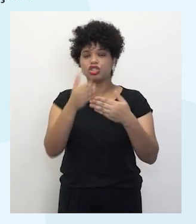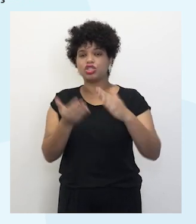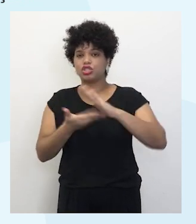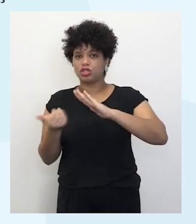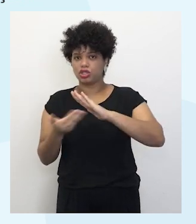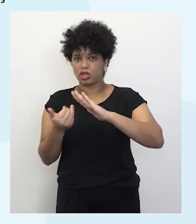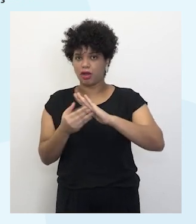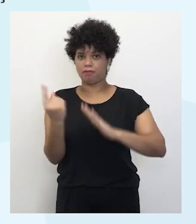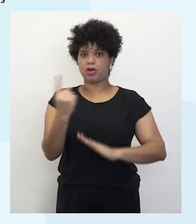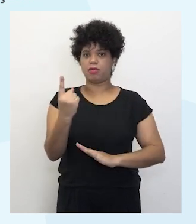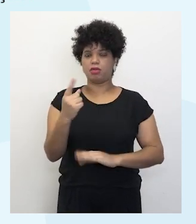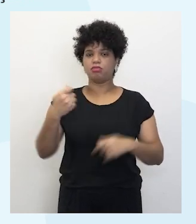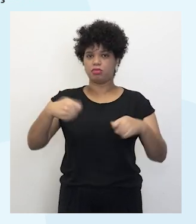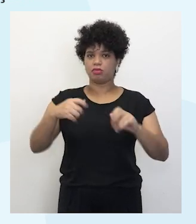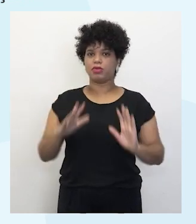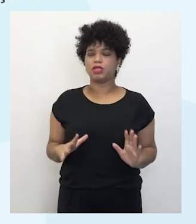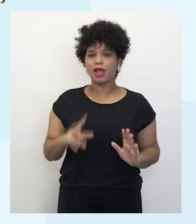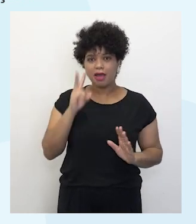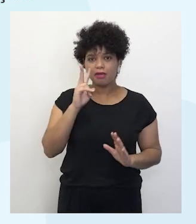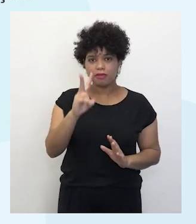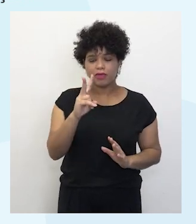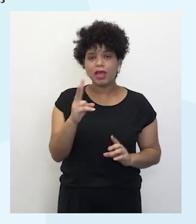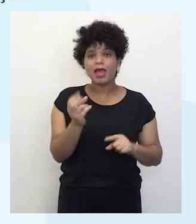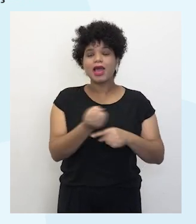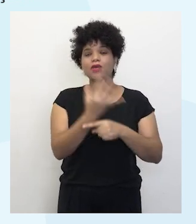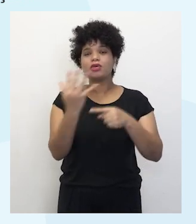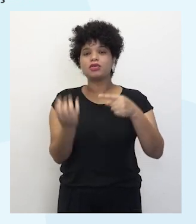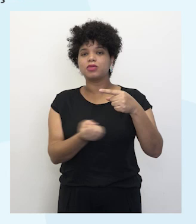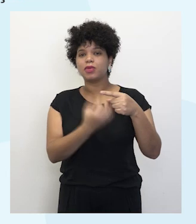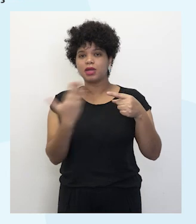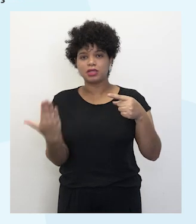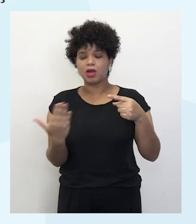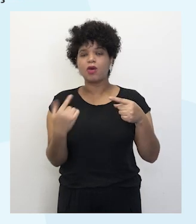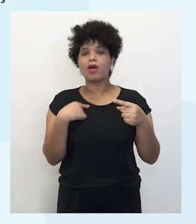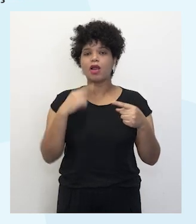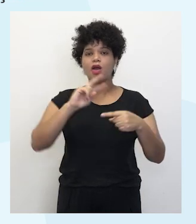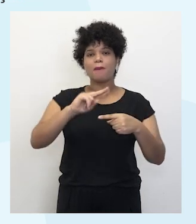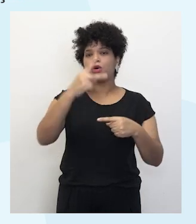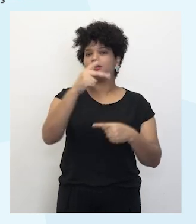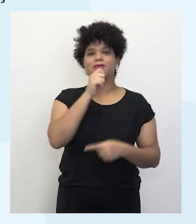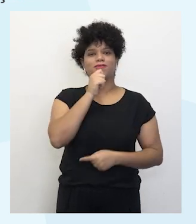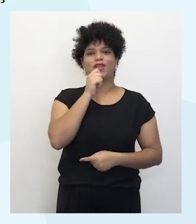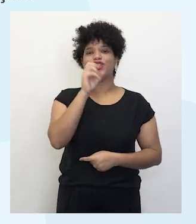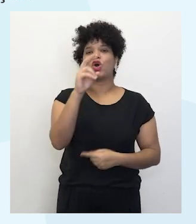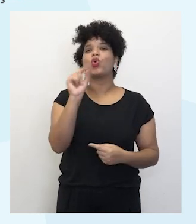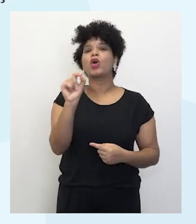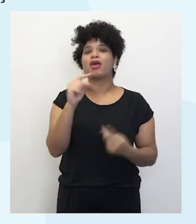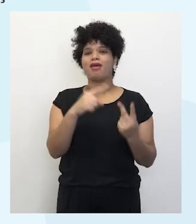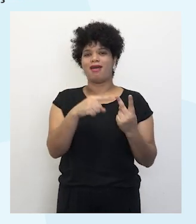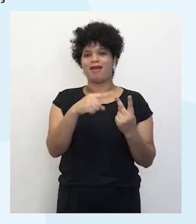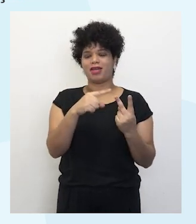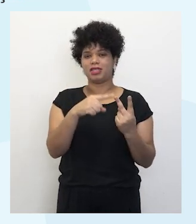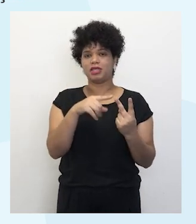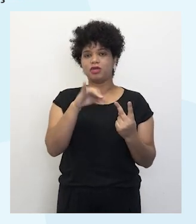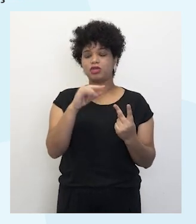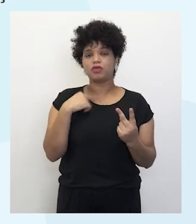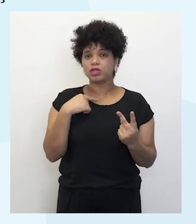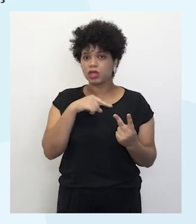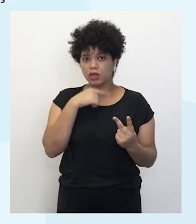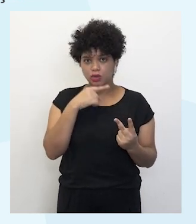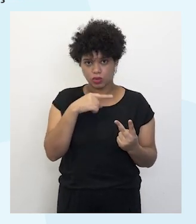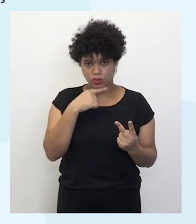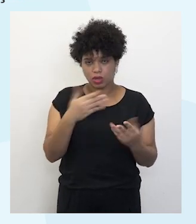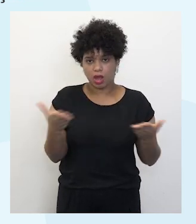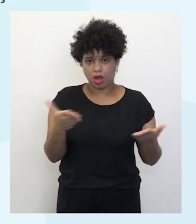primeiro. Então, veja que a nossa expressão, ela não tem potência, tem só raiz. Então, tudo que você não for resolver, você